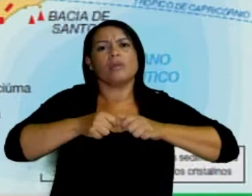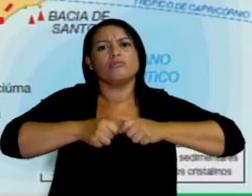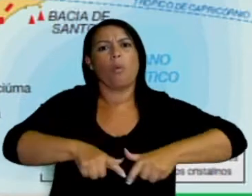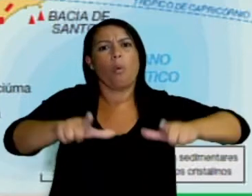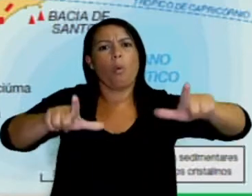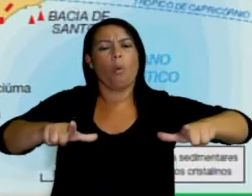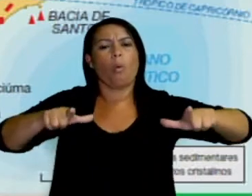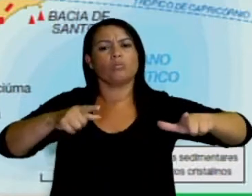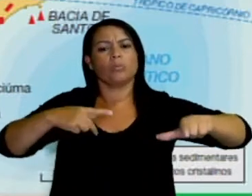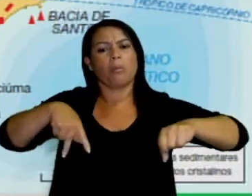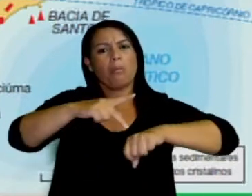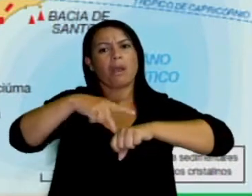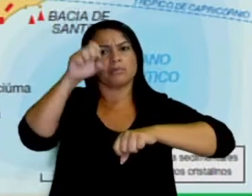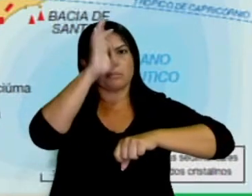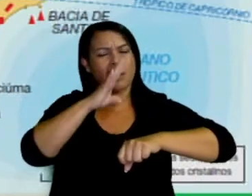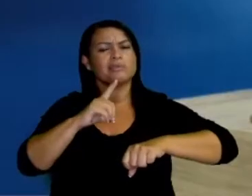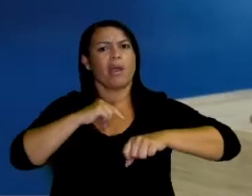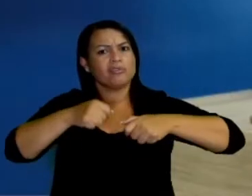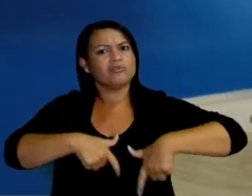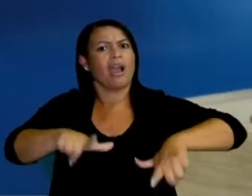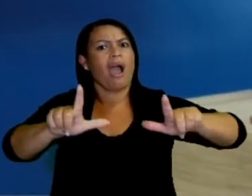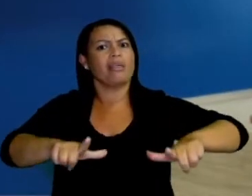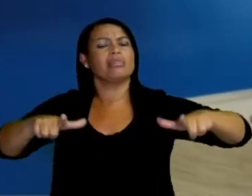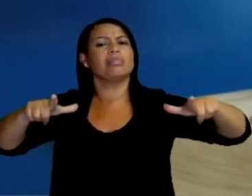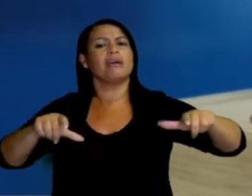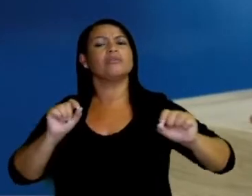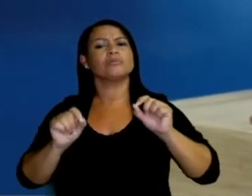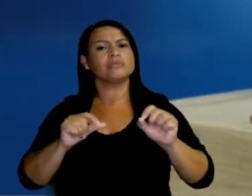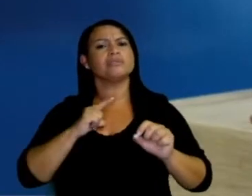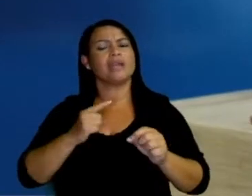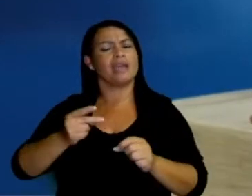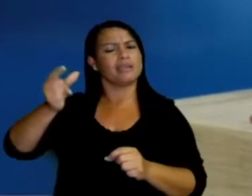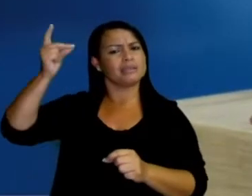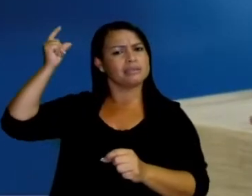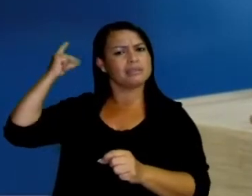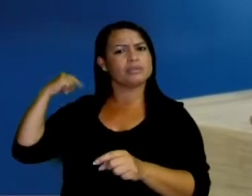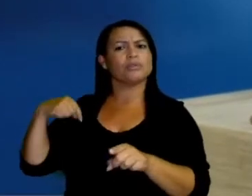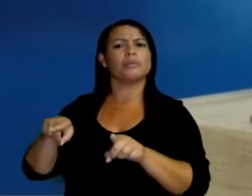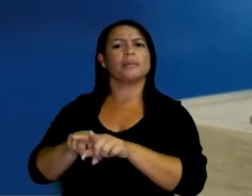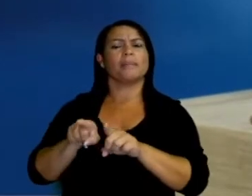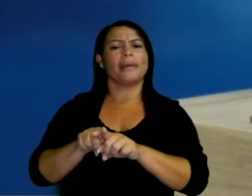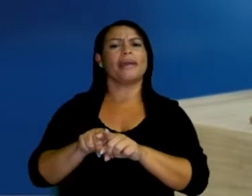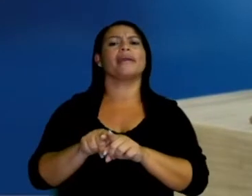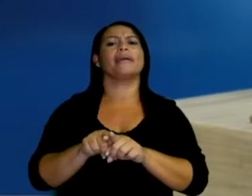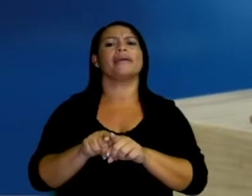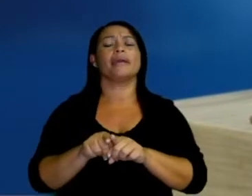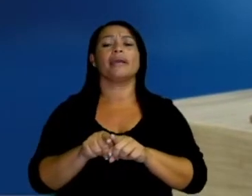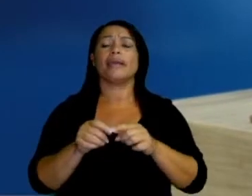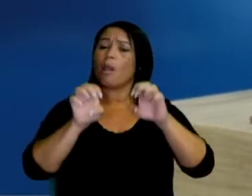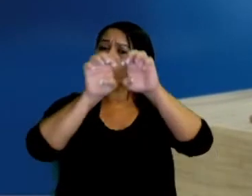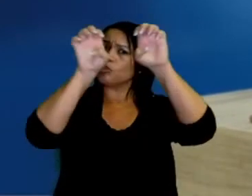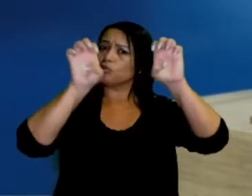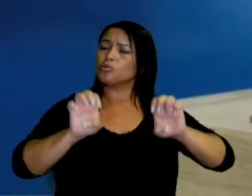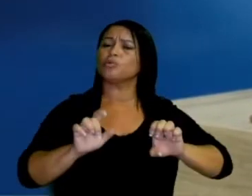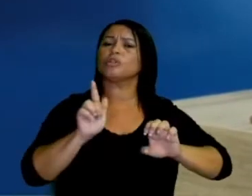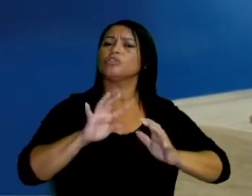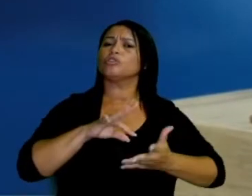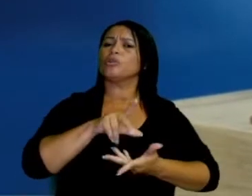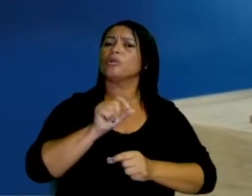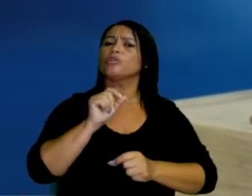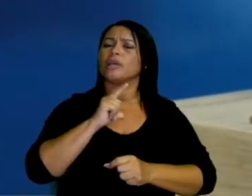né? Como a gente vai ver mais à frente, uma estrutura geológica antiga, e essa estrutura geológica, ela vai ter aí, né,